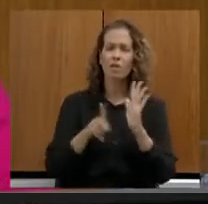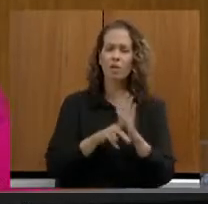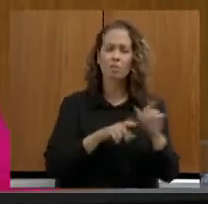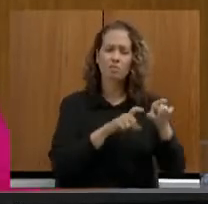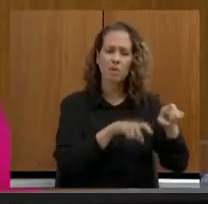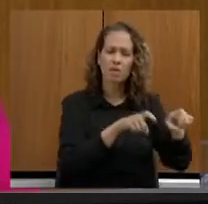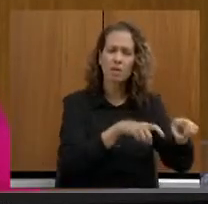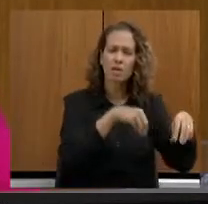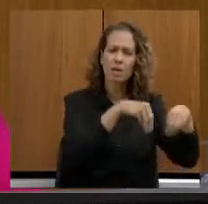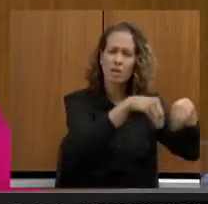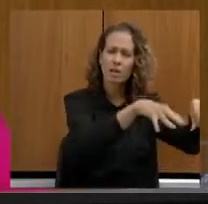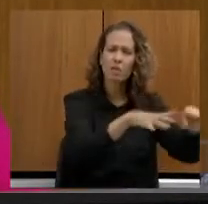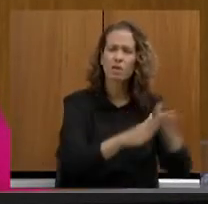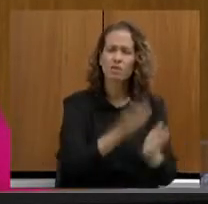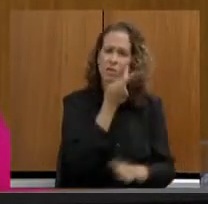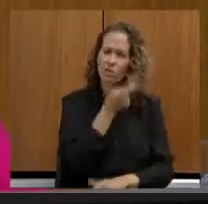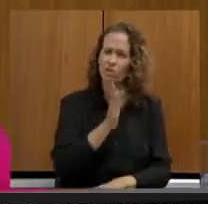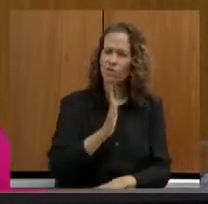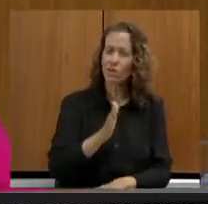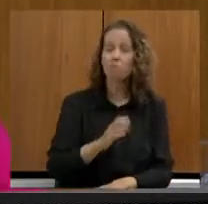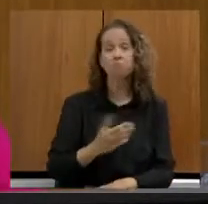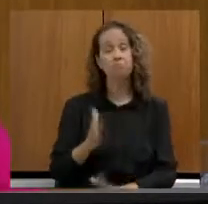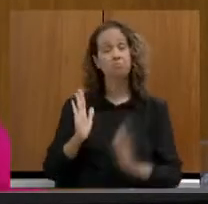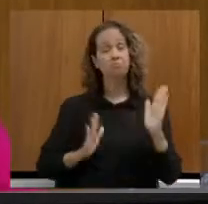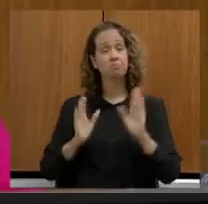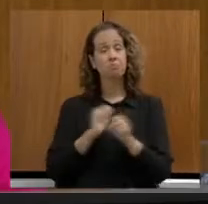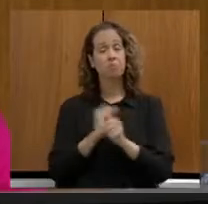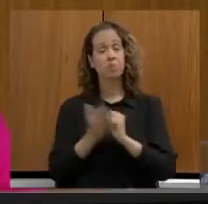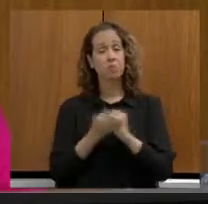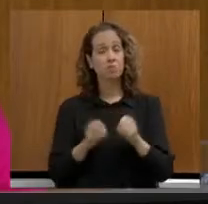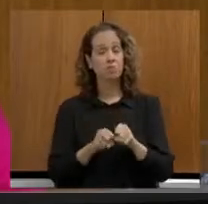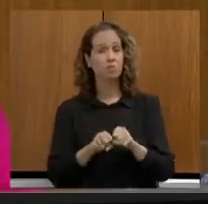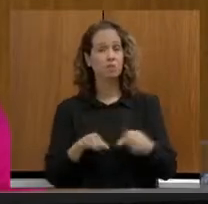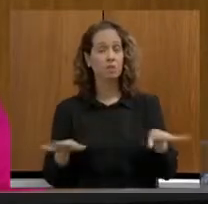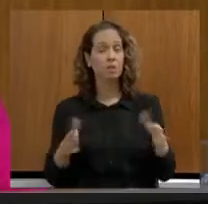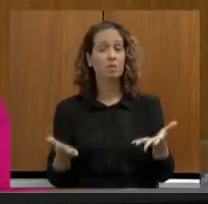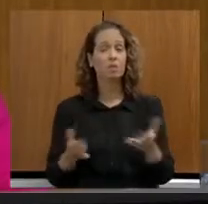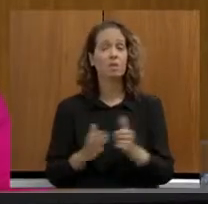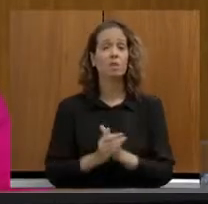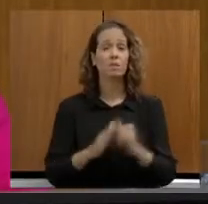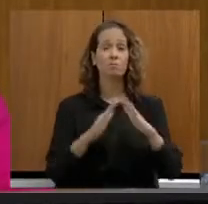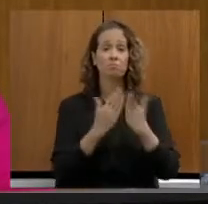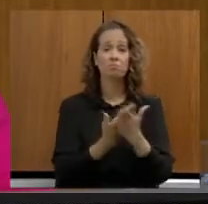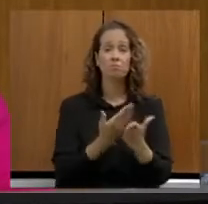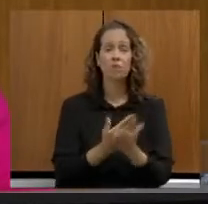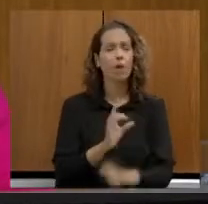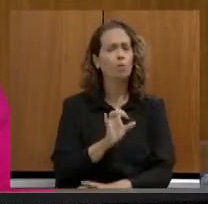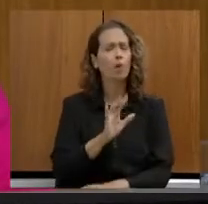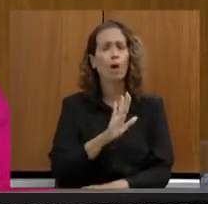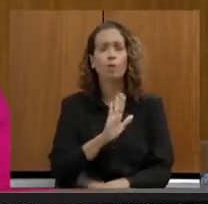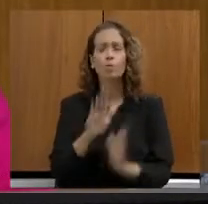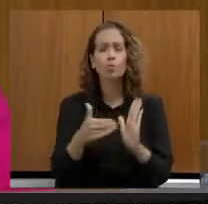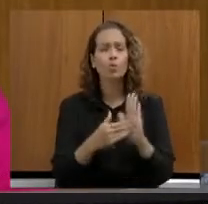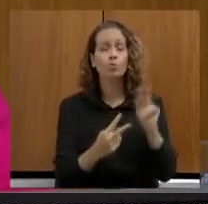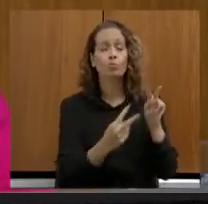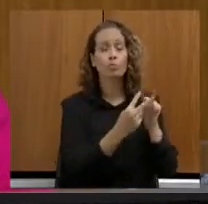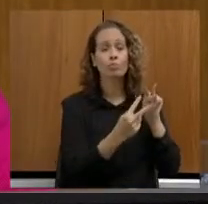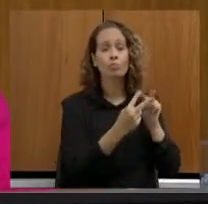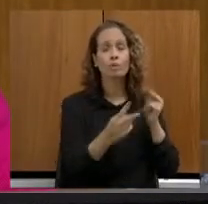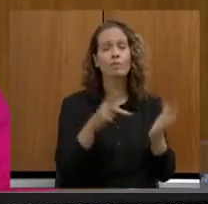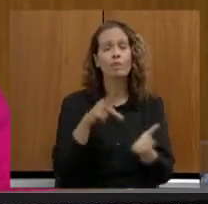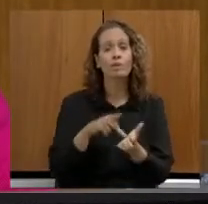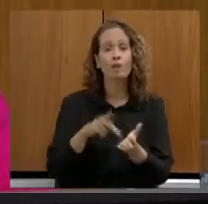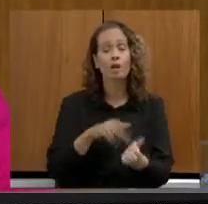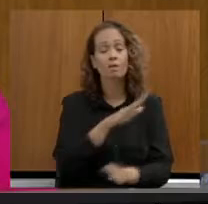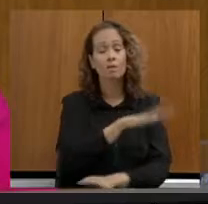visitar impossível em tempos de pandemia como a escola de alter e ela está fazendo tudo remotamente entonação falando de uma realidade